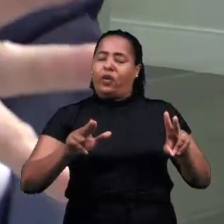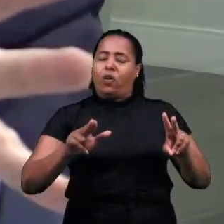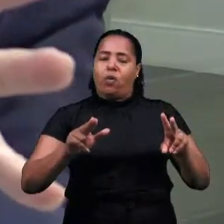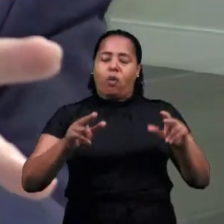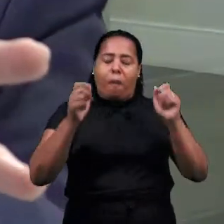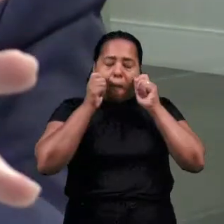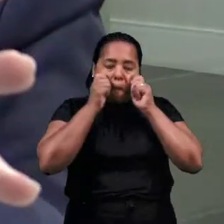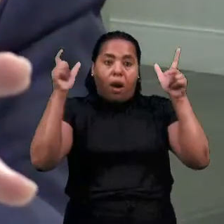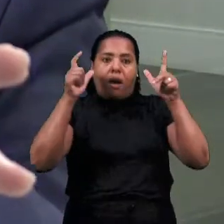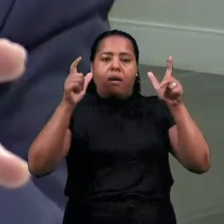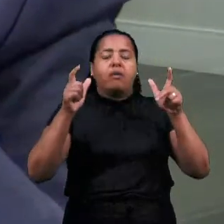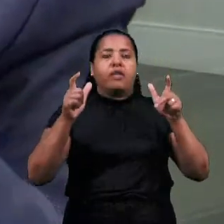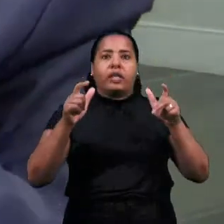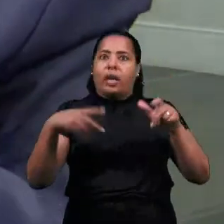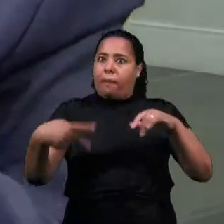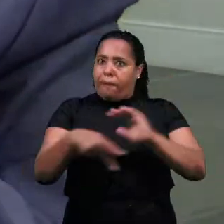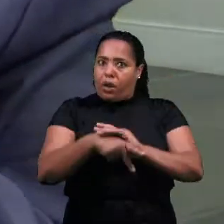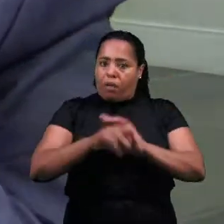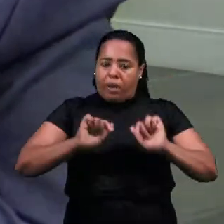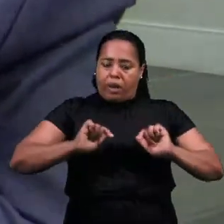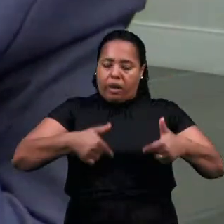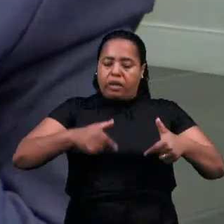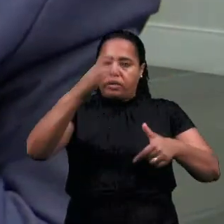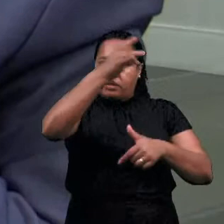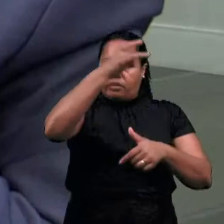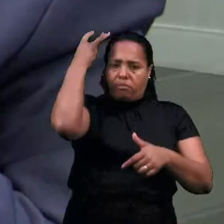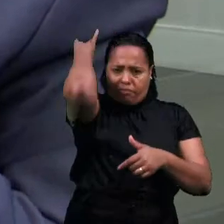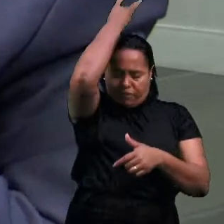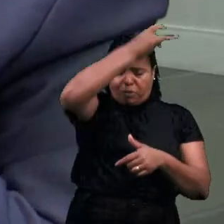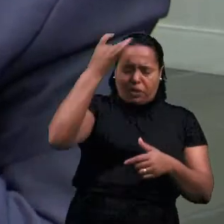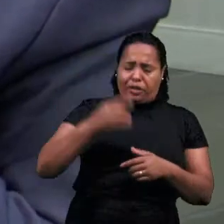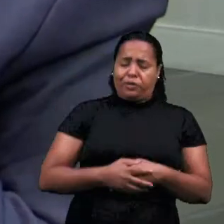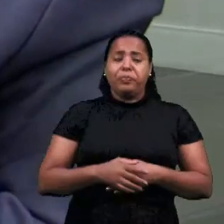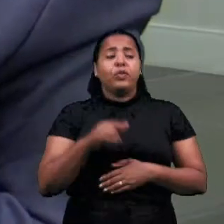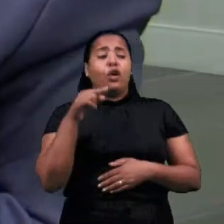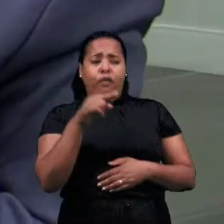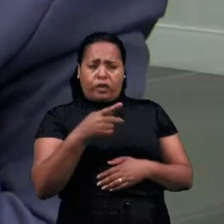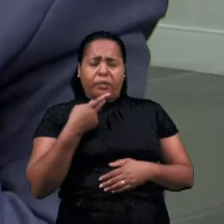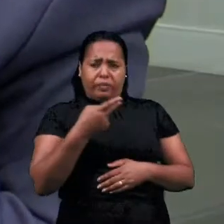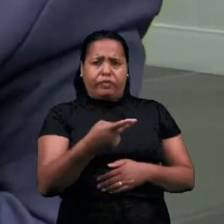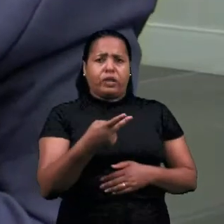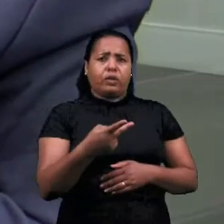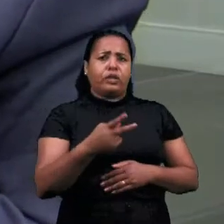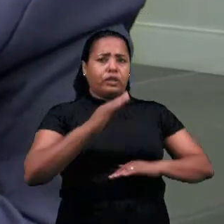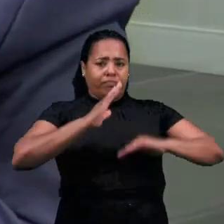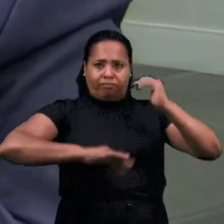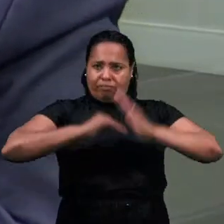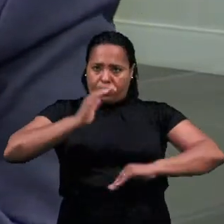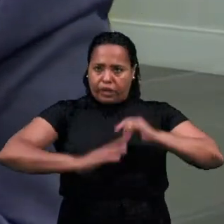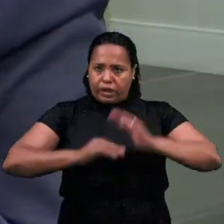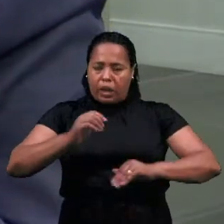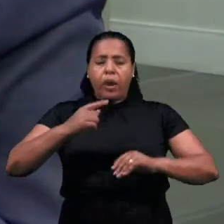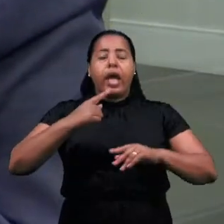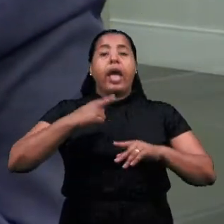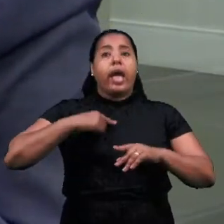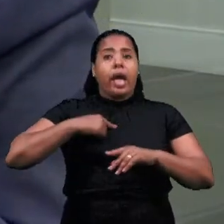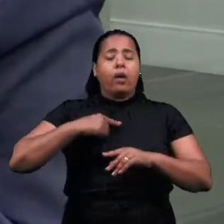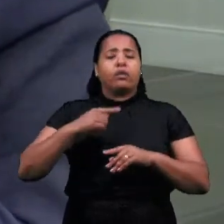despertamento, que foi uma ação do Espírito Santo. Você falou de profissão, eu estava fazendo o terceiro